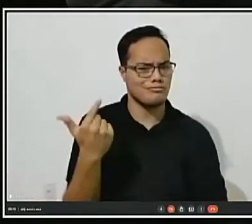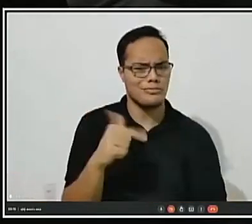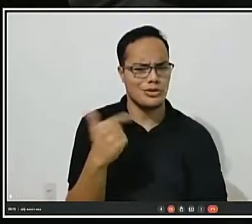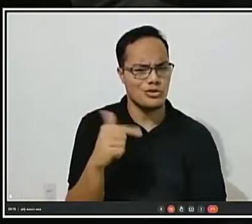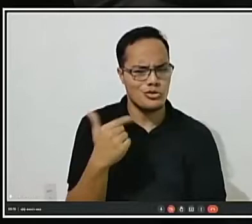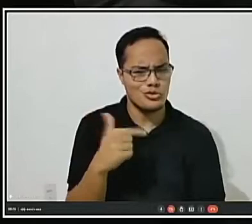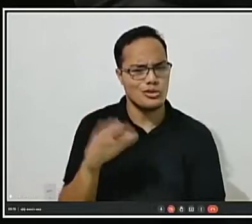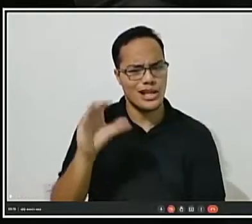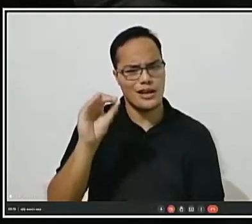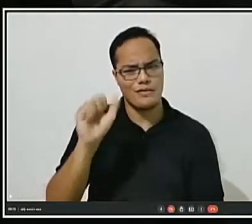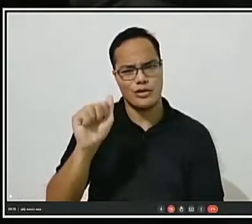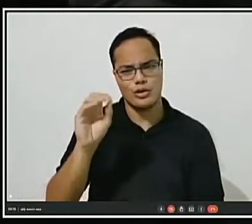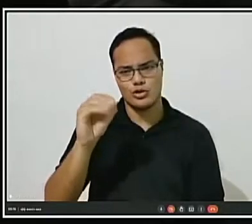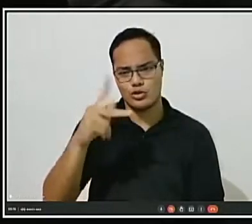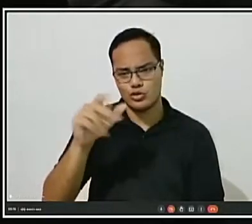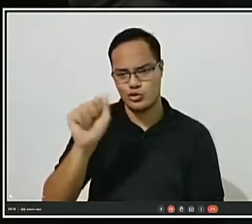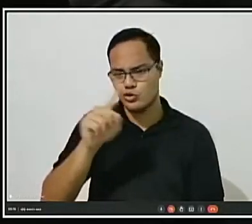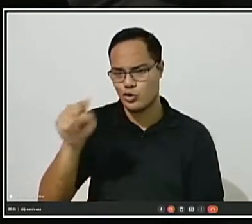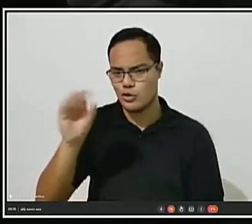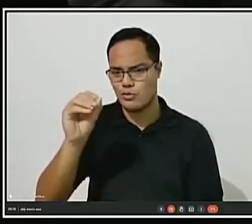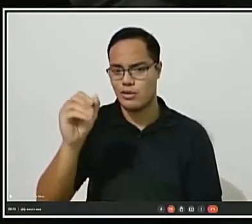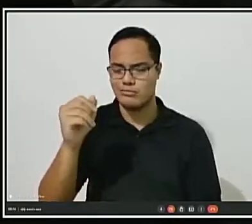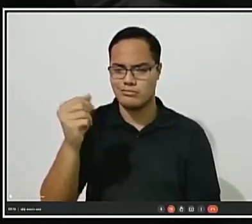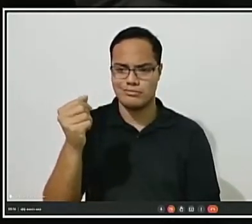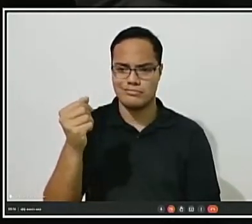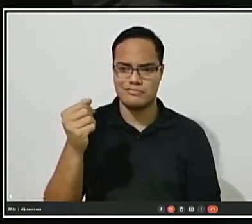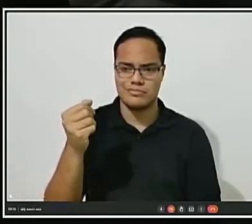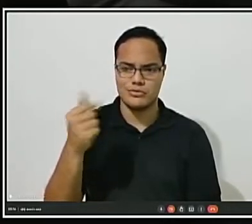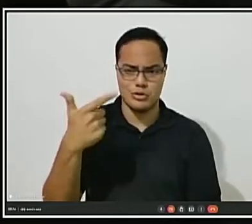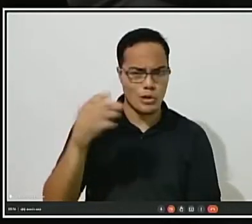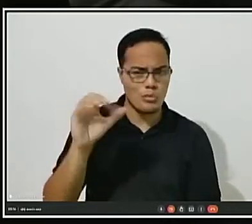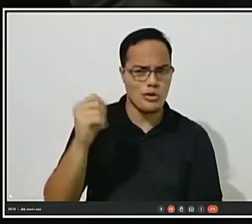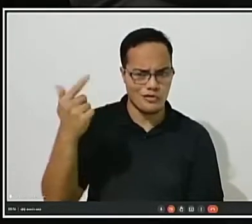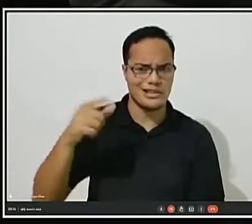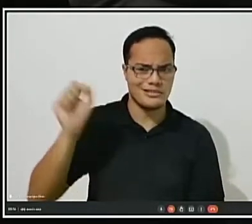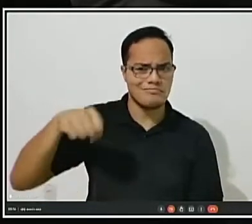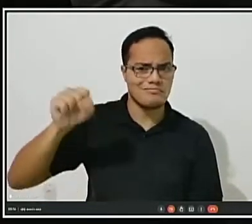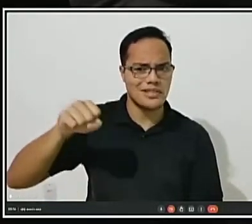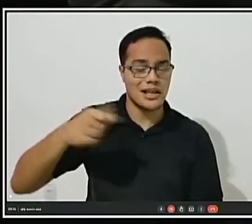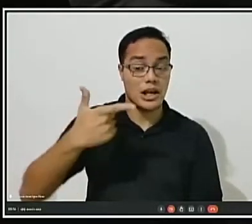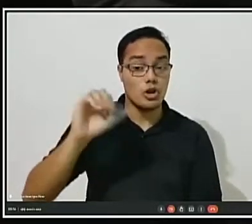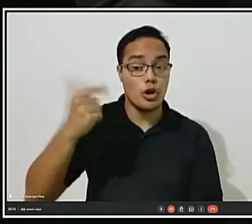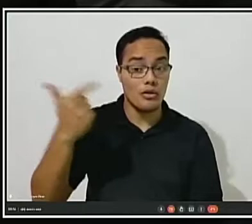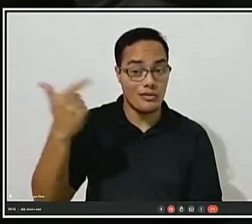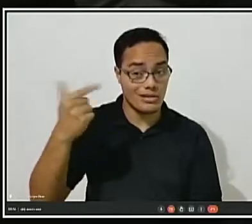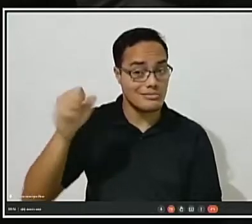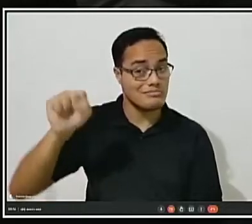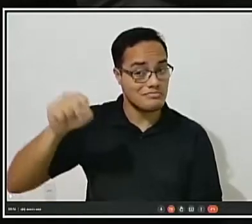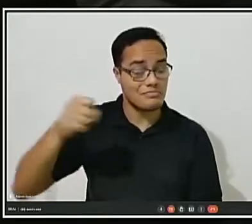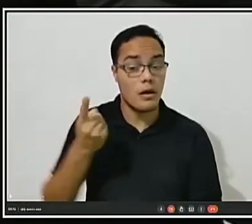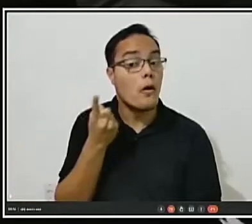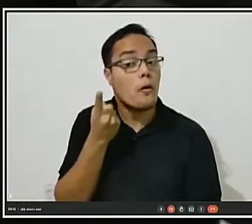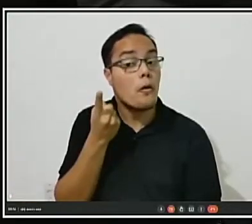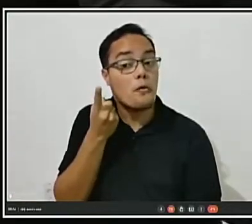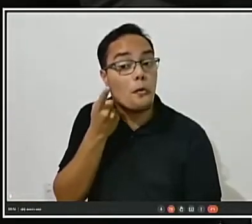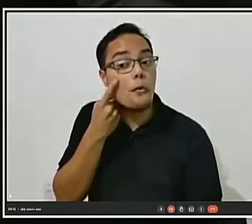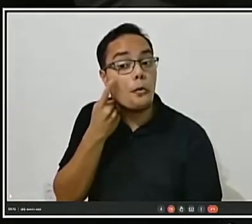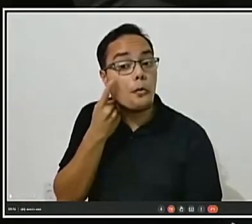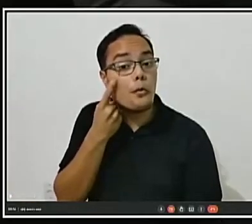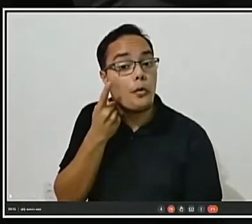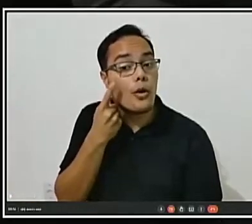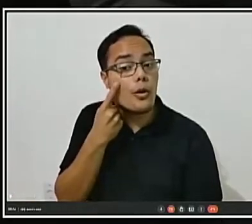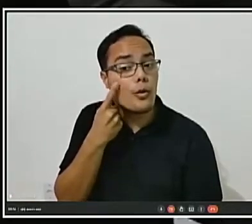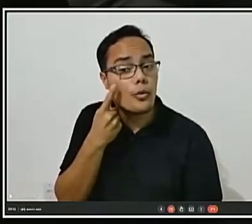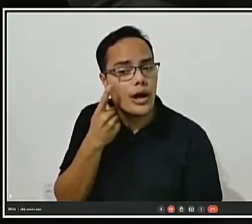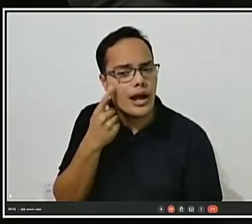e teve sopão. 2022 vai vir o sopão, né? Vamos ficar de olho nessa